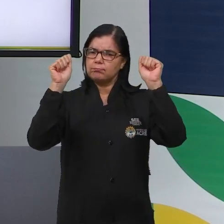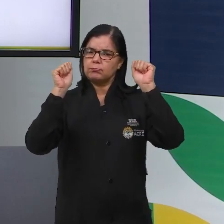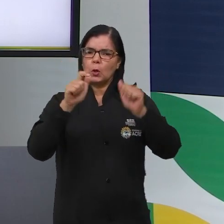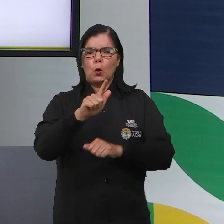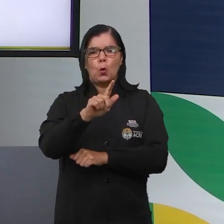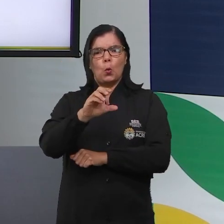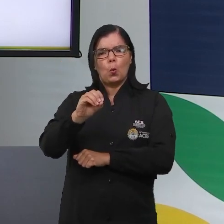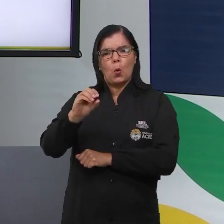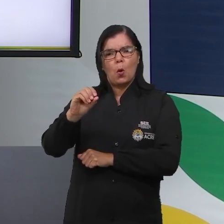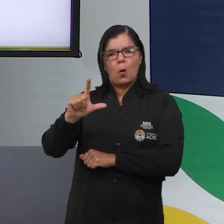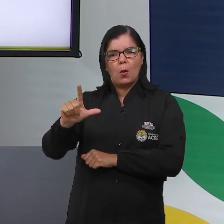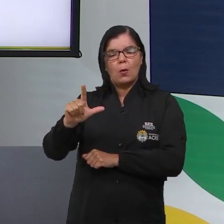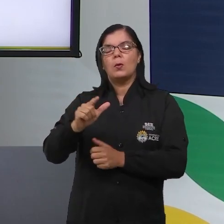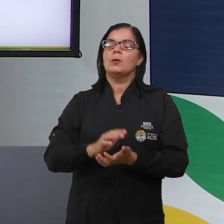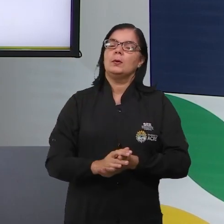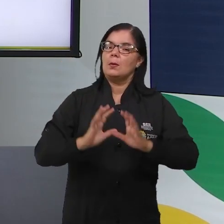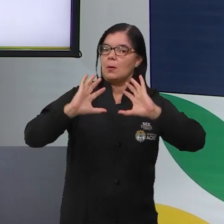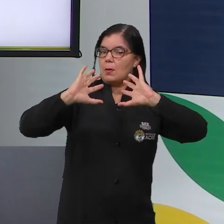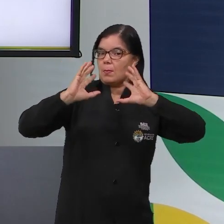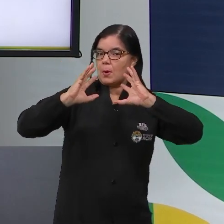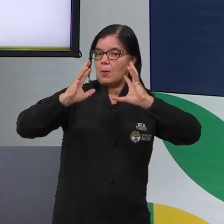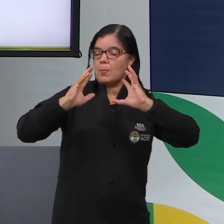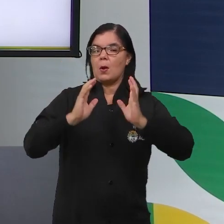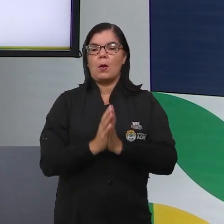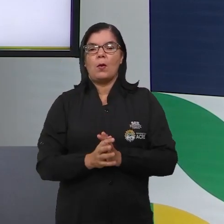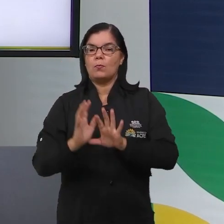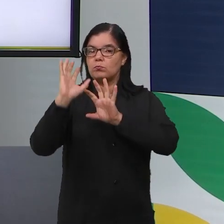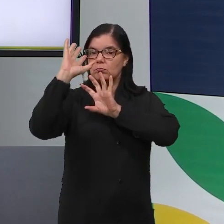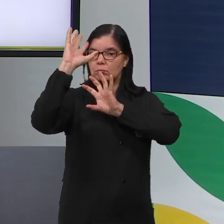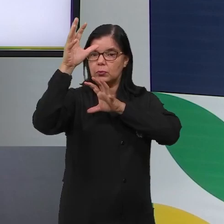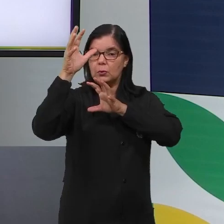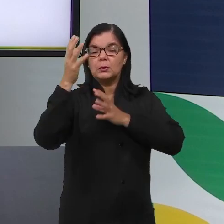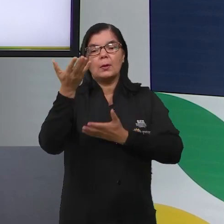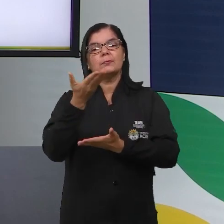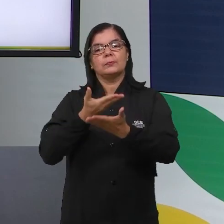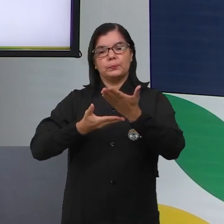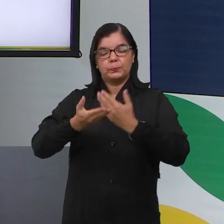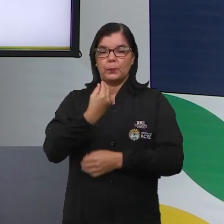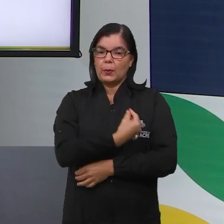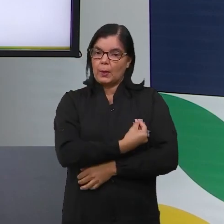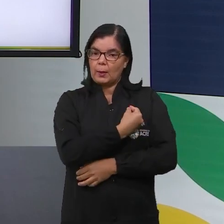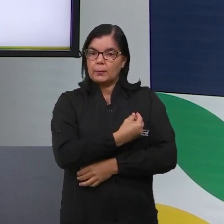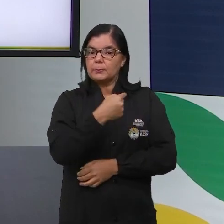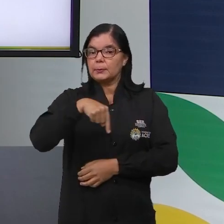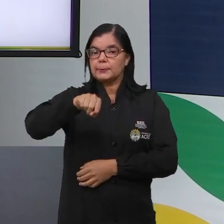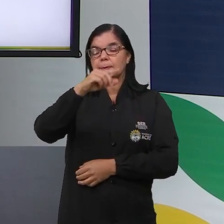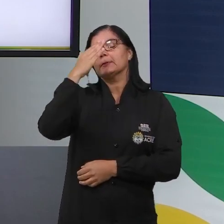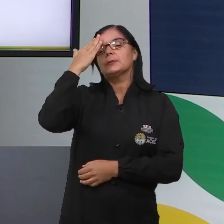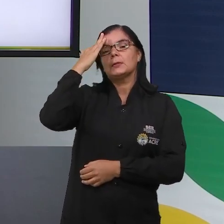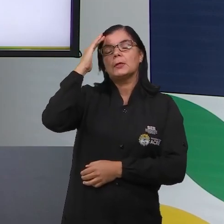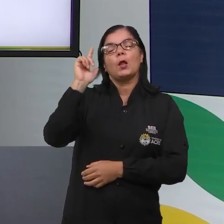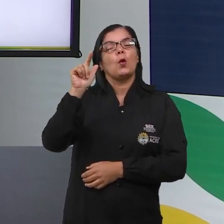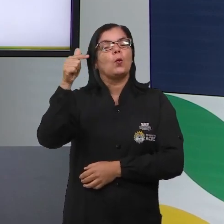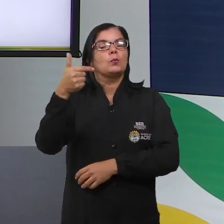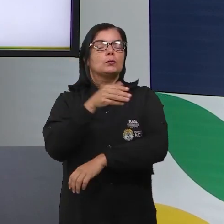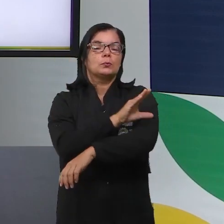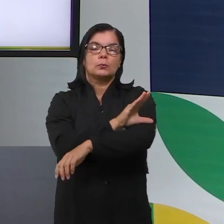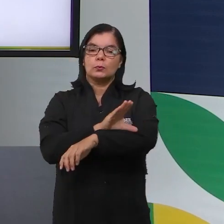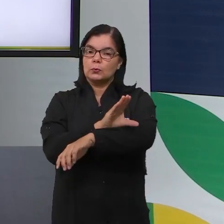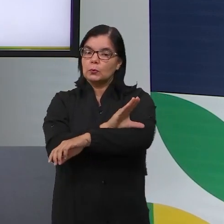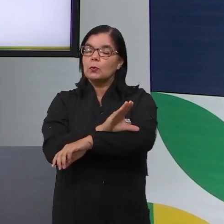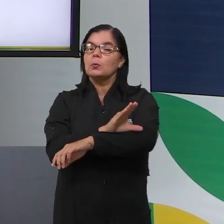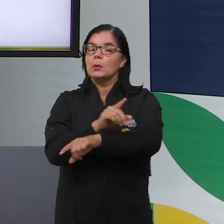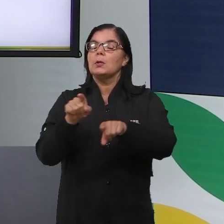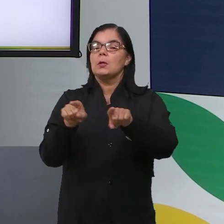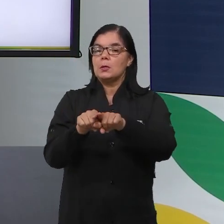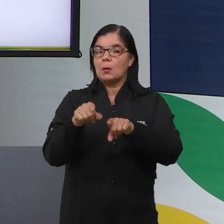gol, voleibol, handebol. Então essas associações são interessantes de a gente começar a entender como outras culturas, como outros